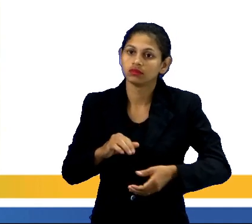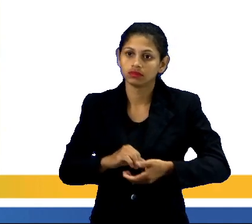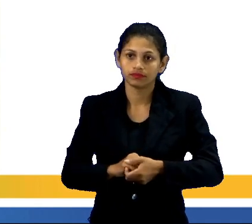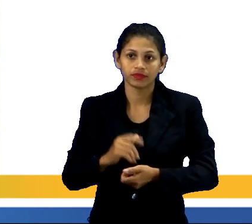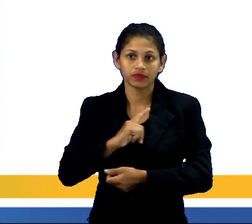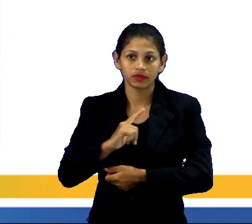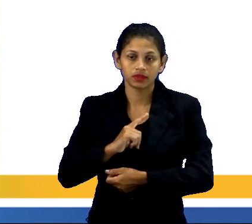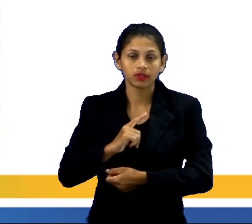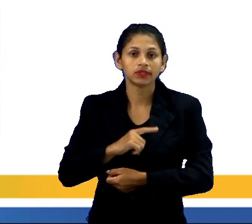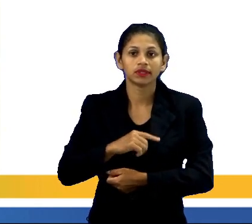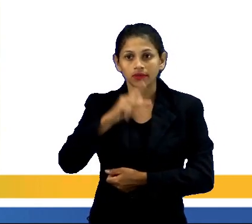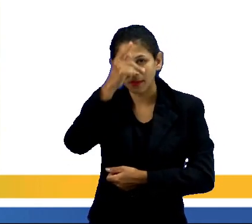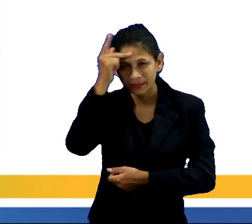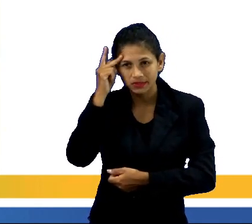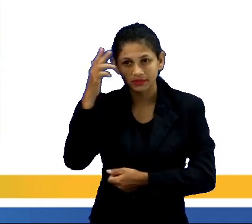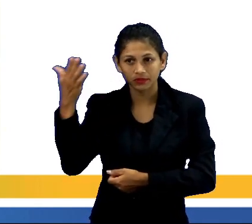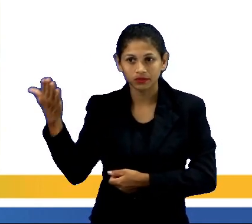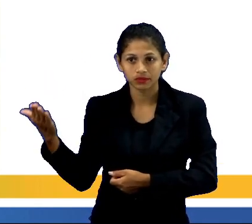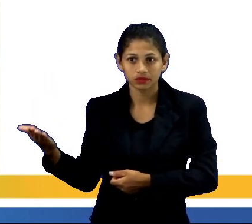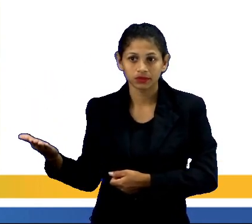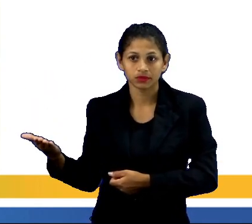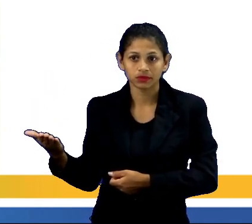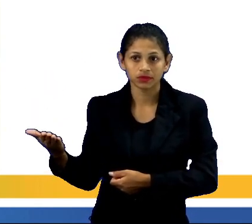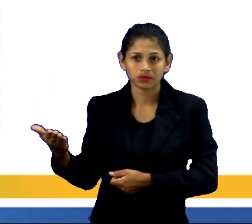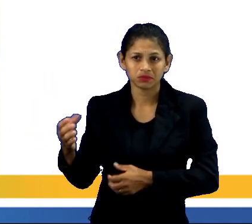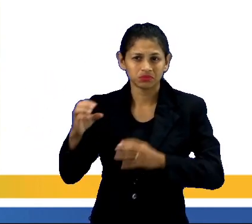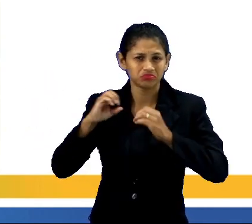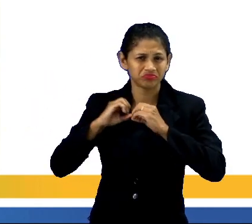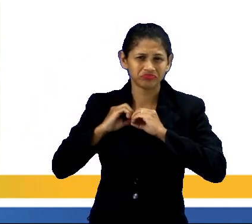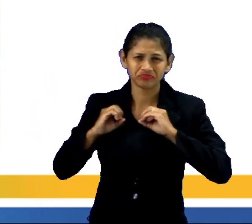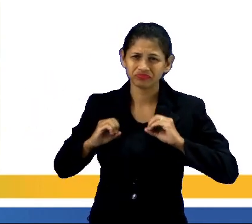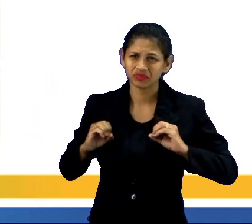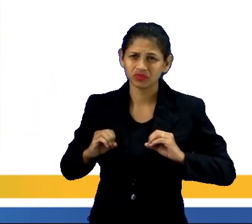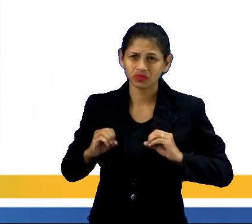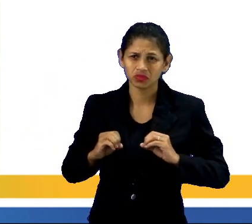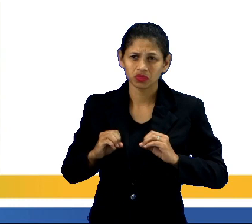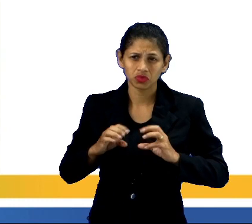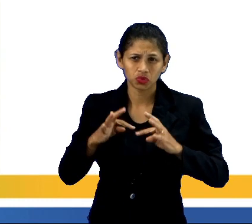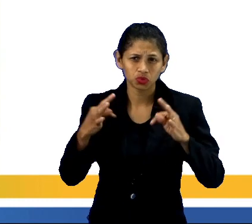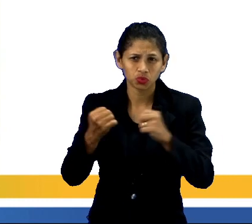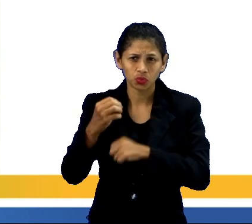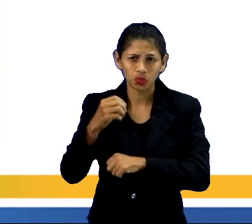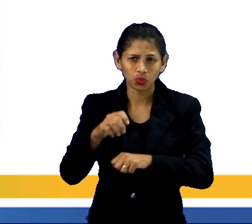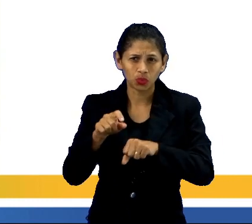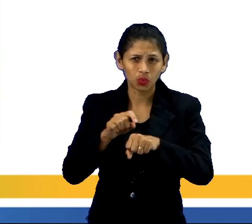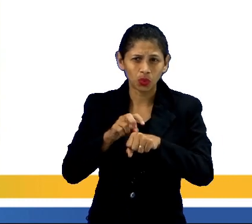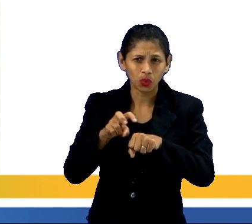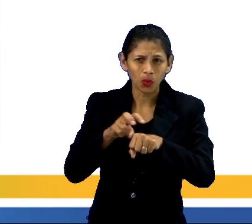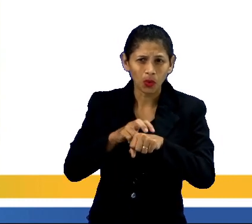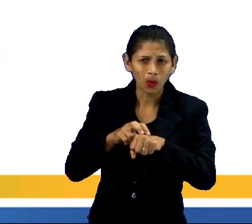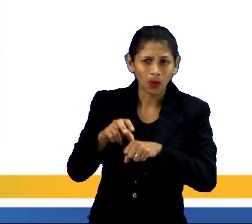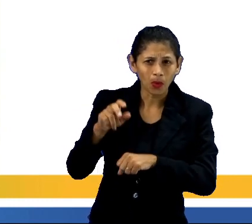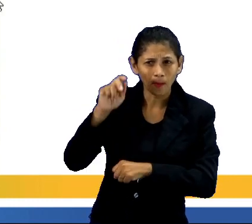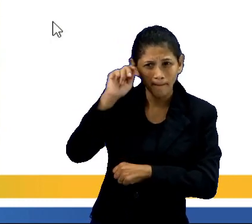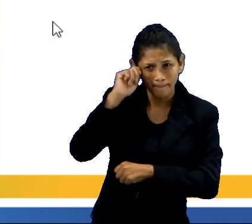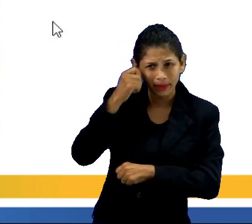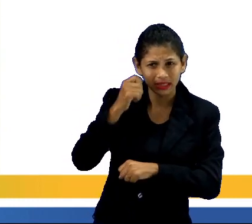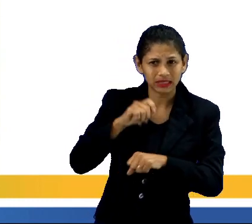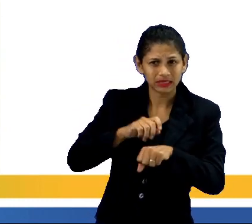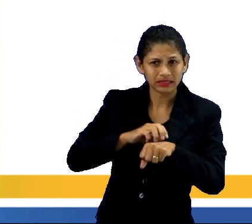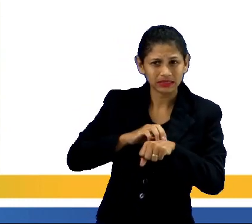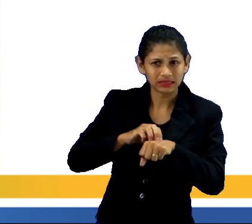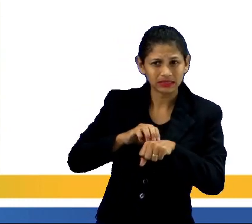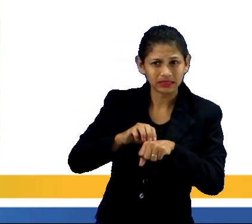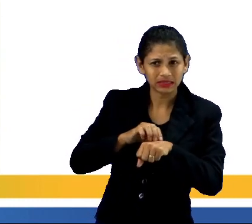com o corpo todo tomado, né, de tumores, né, então todos esses pontinhos pretos são tumores e aqui